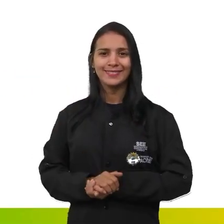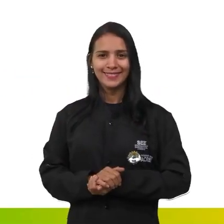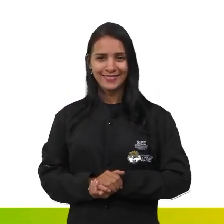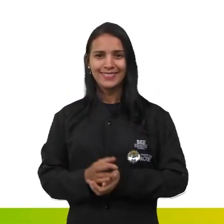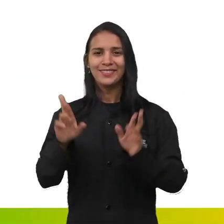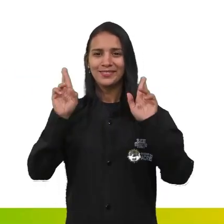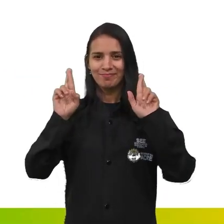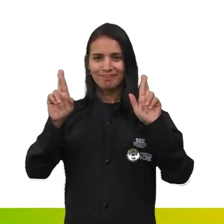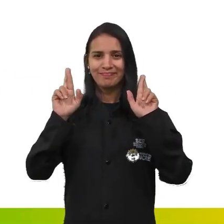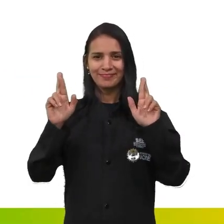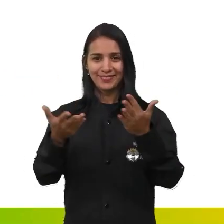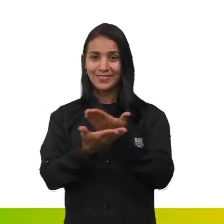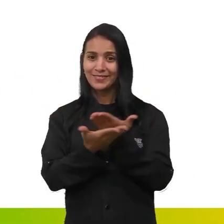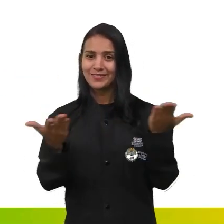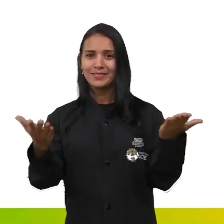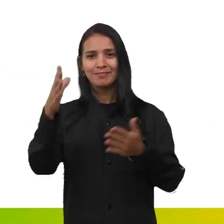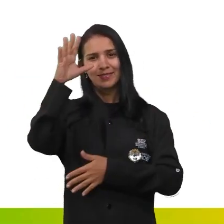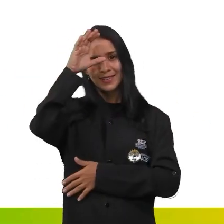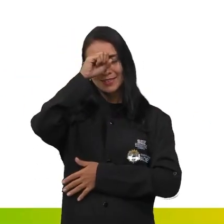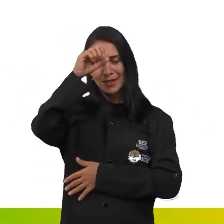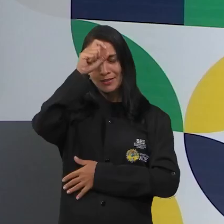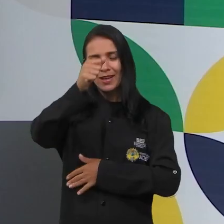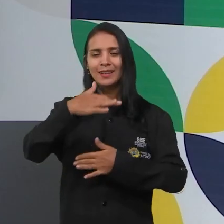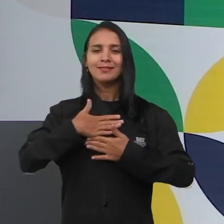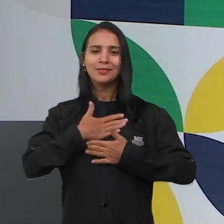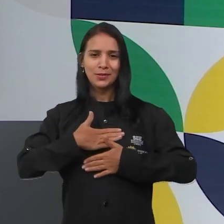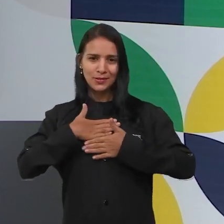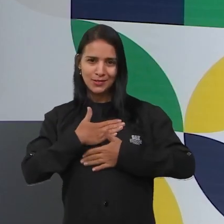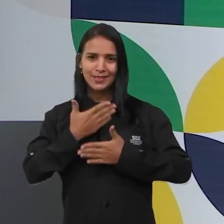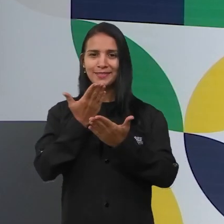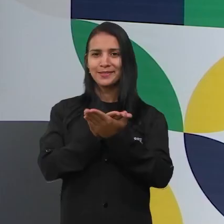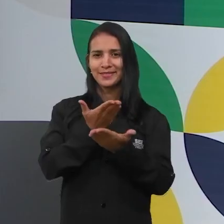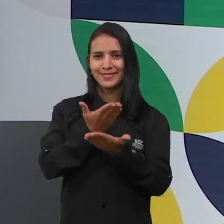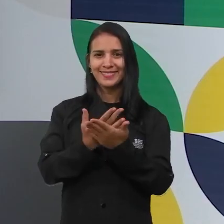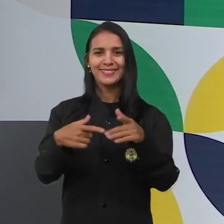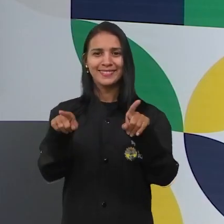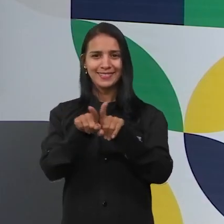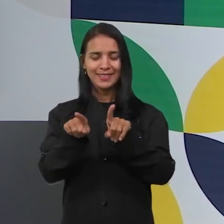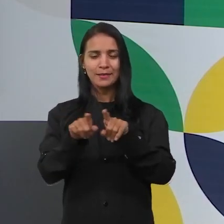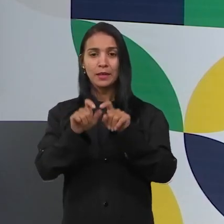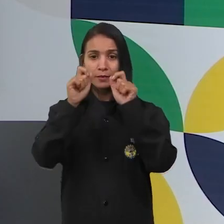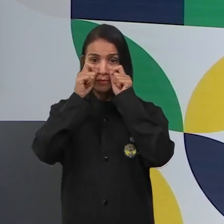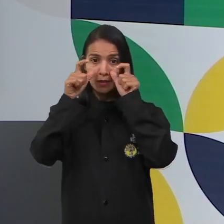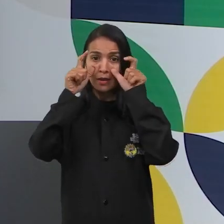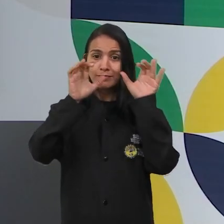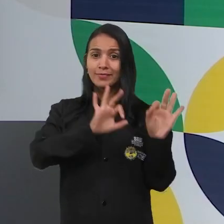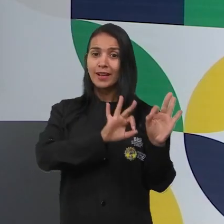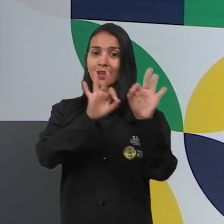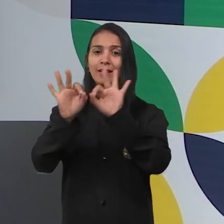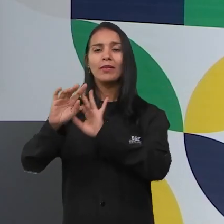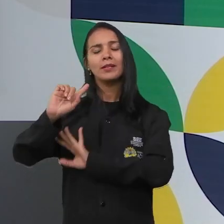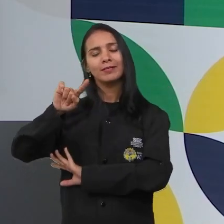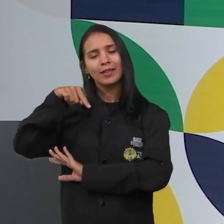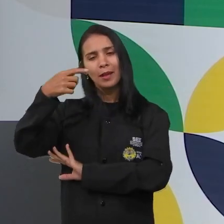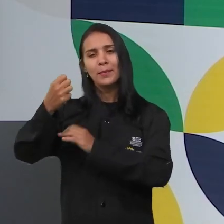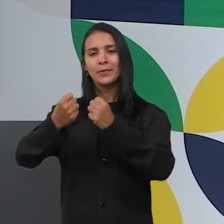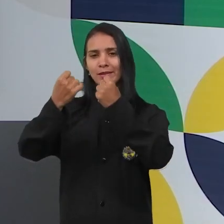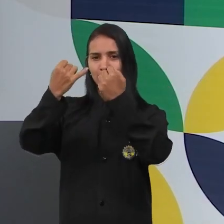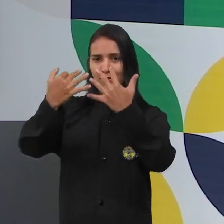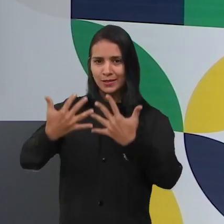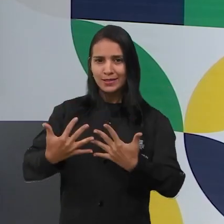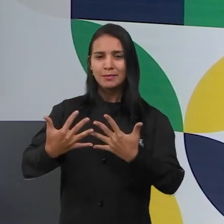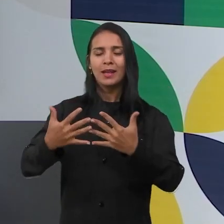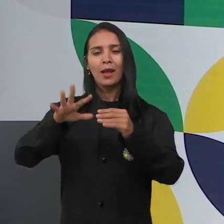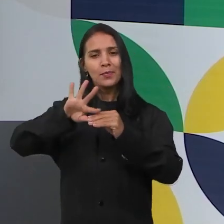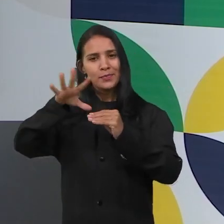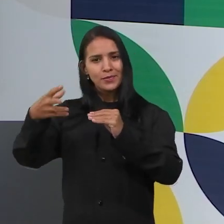muito que vocês tenham compreendido, que vocês tenham gostado da nossa aula. Fiquem atentos, porque a gente vai trazer mais aulas como essa.